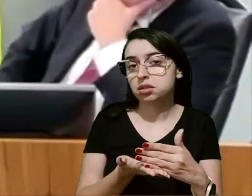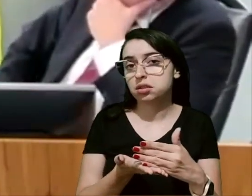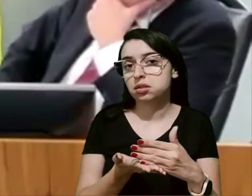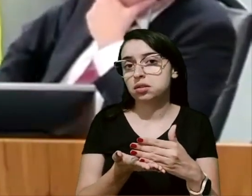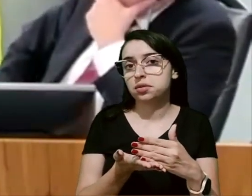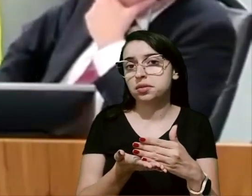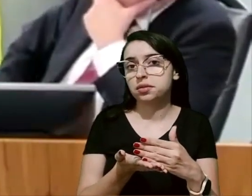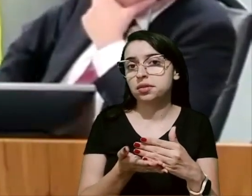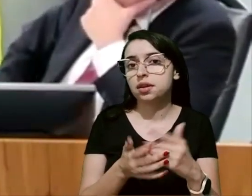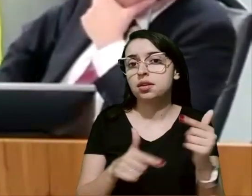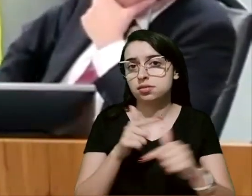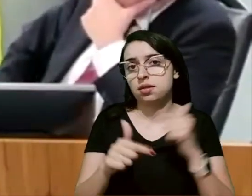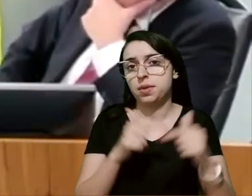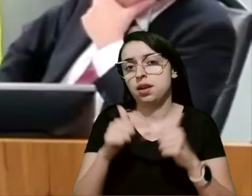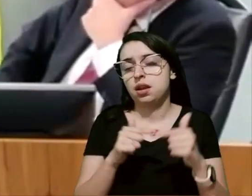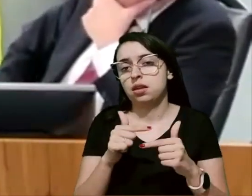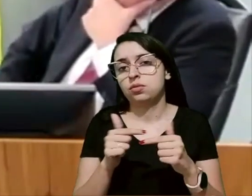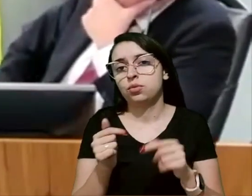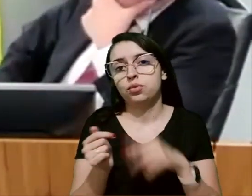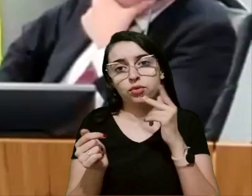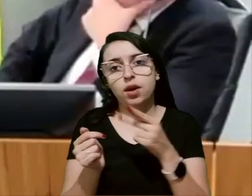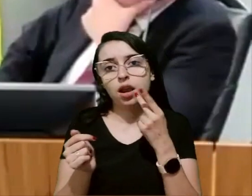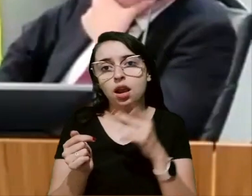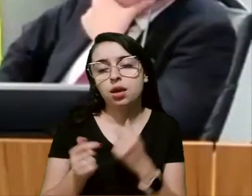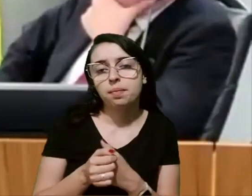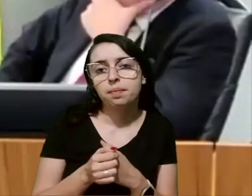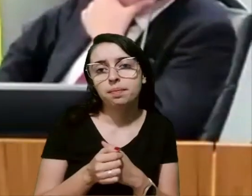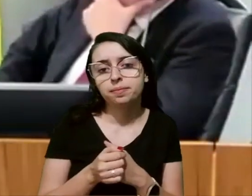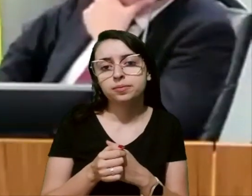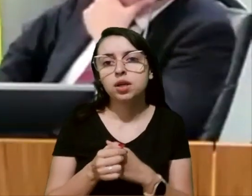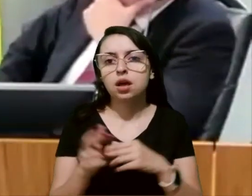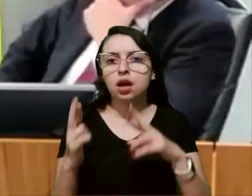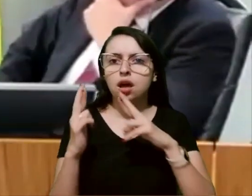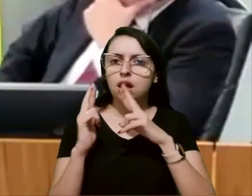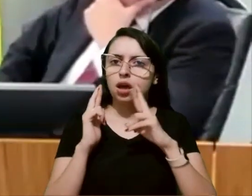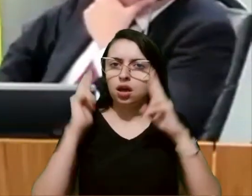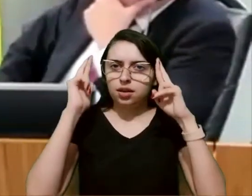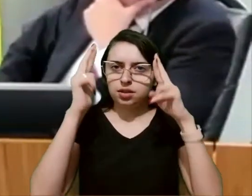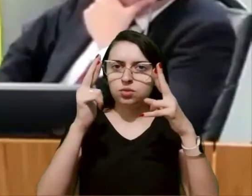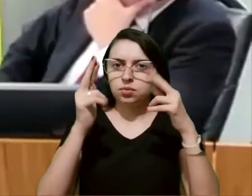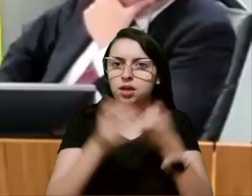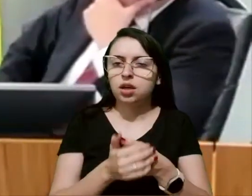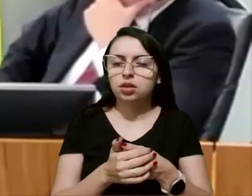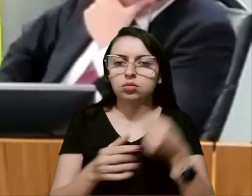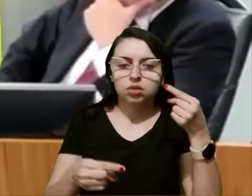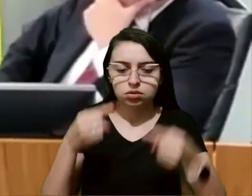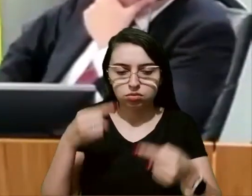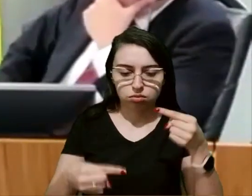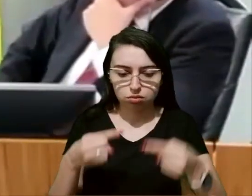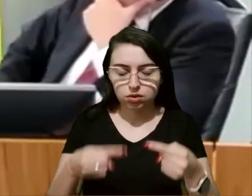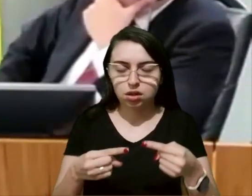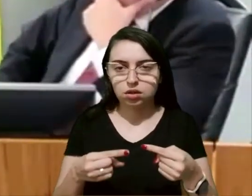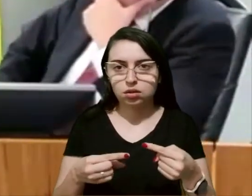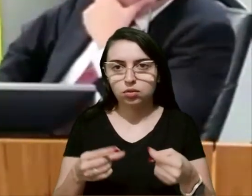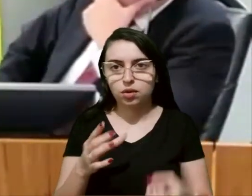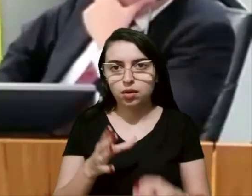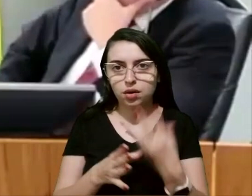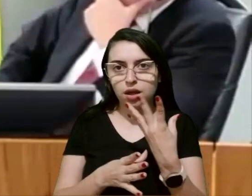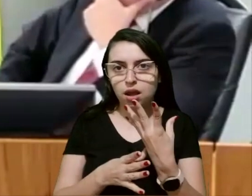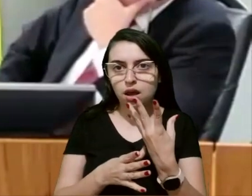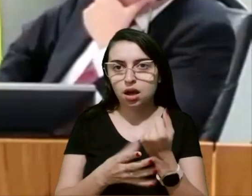que foi ali trabalhado, ele diz, mais respeito ao fato de que, enquanto a discussão não